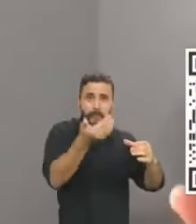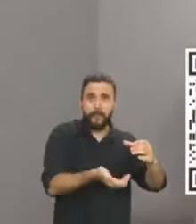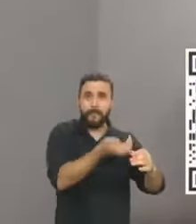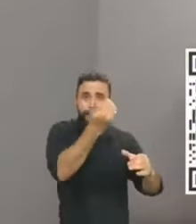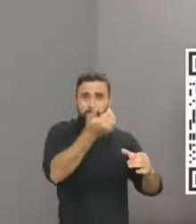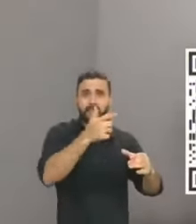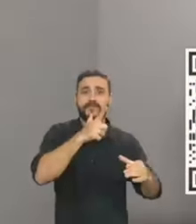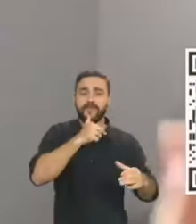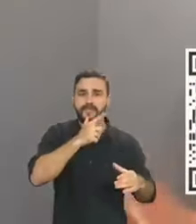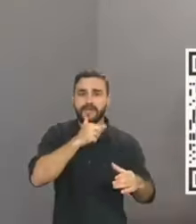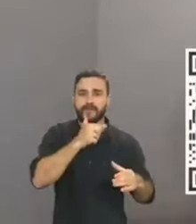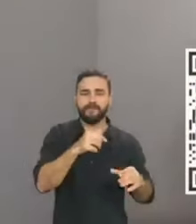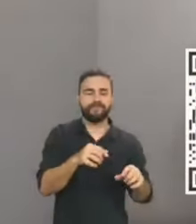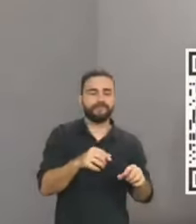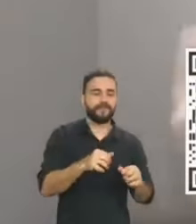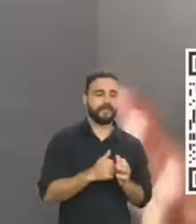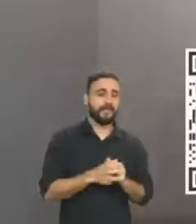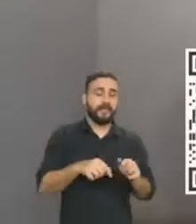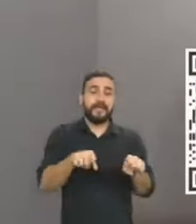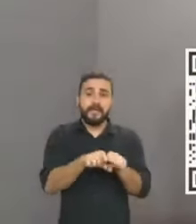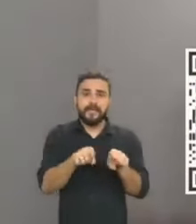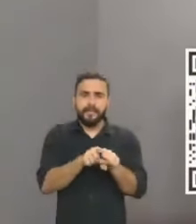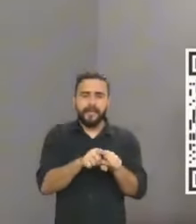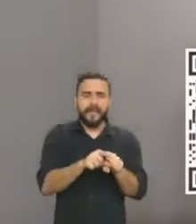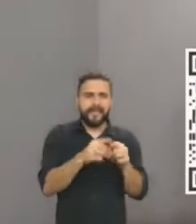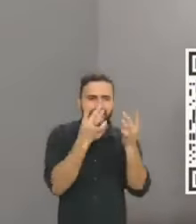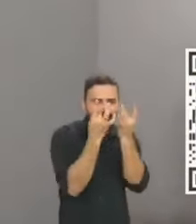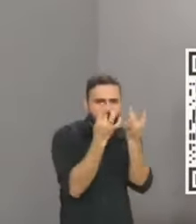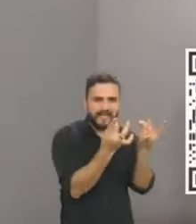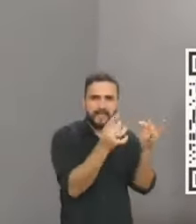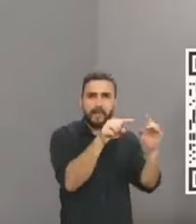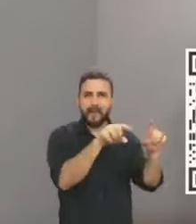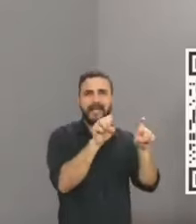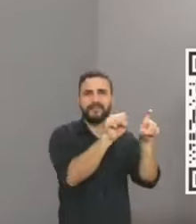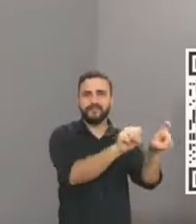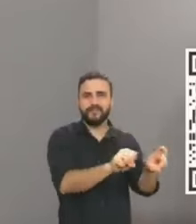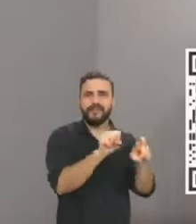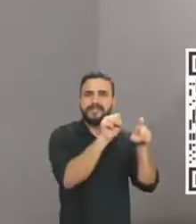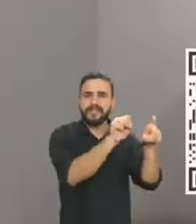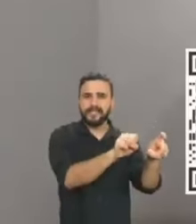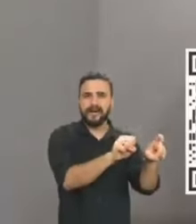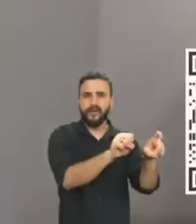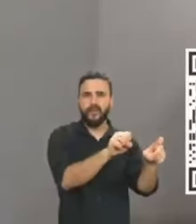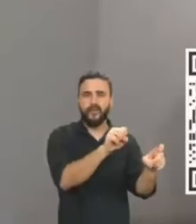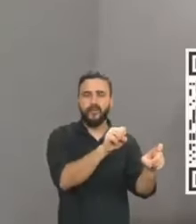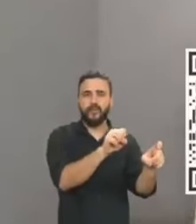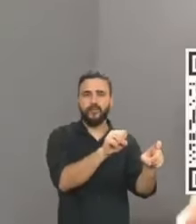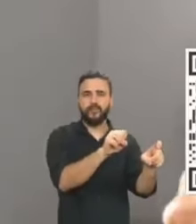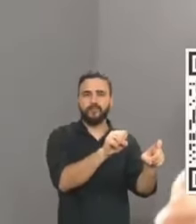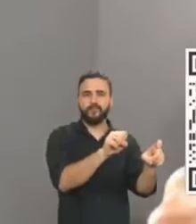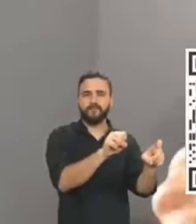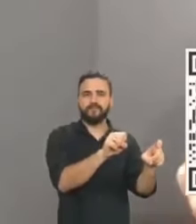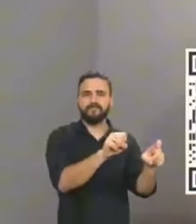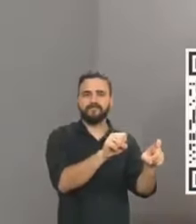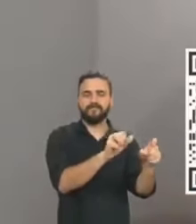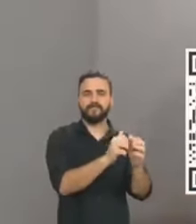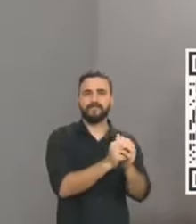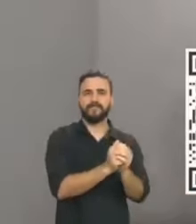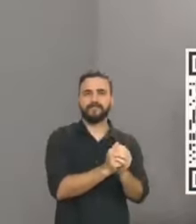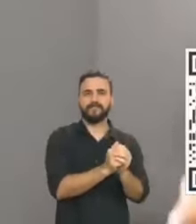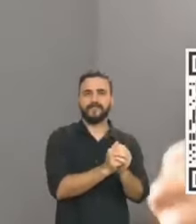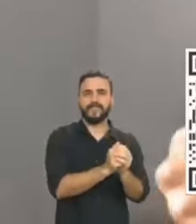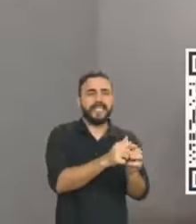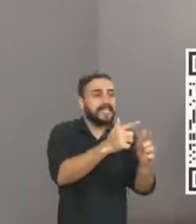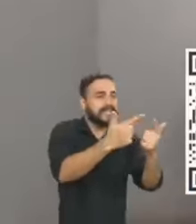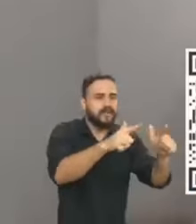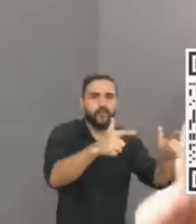nos deparamos com uma outra realidade gritante, que é a ausência de